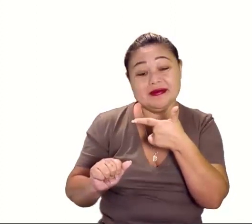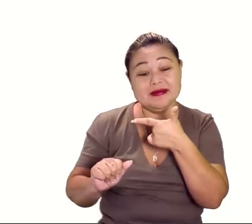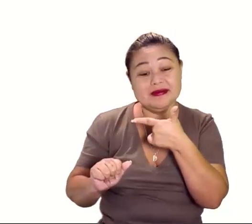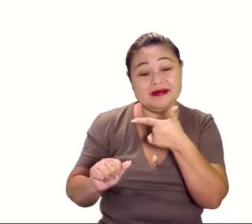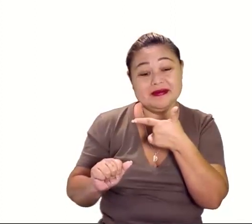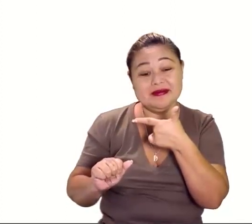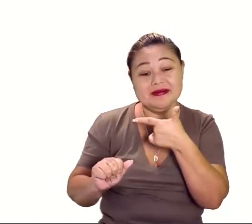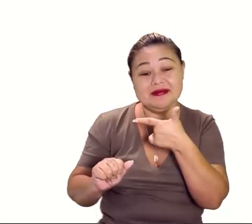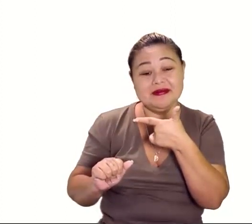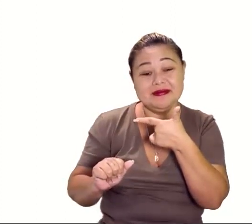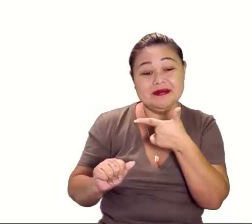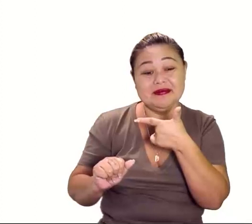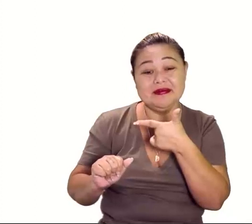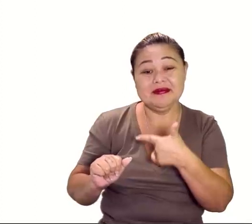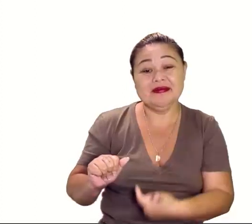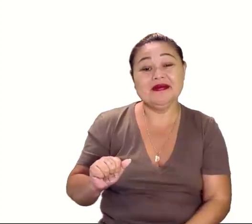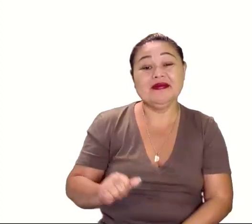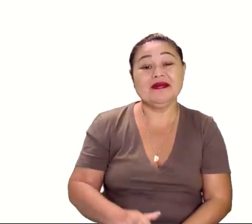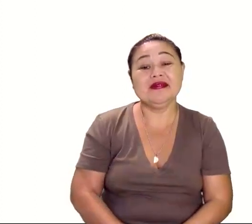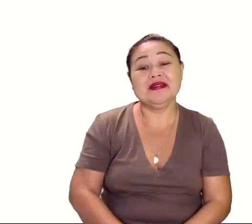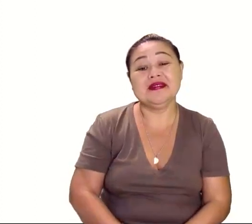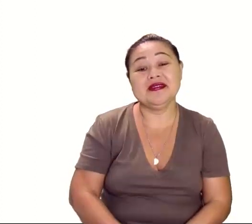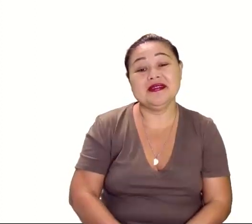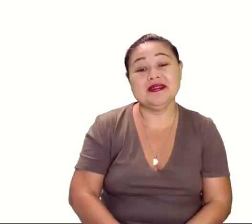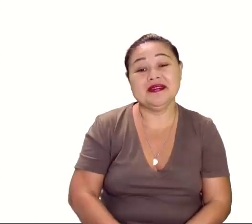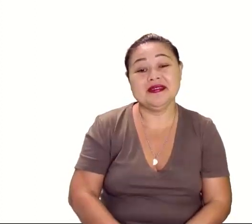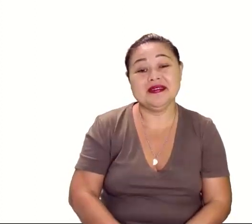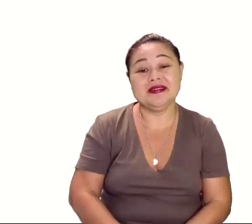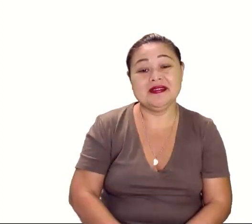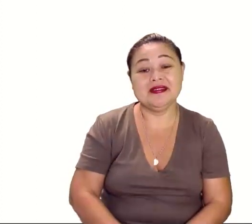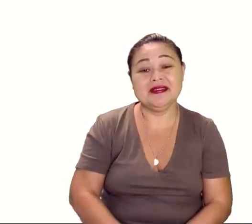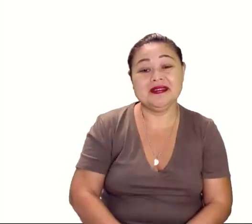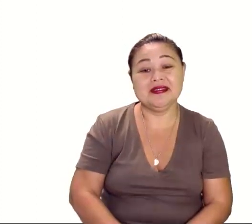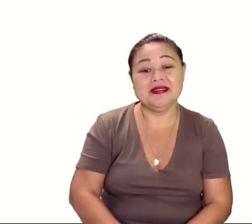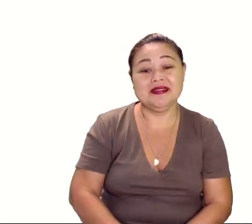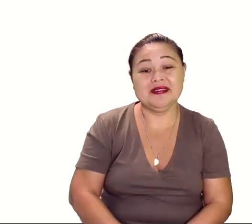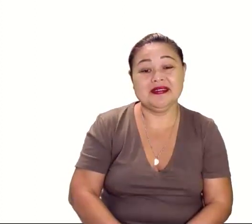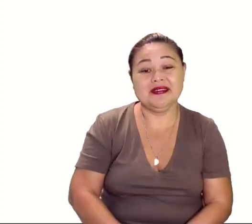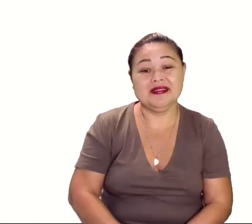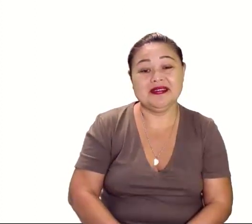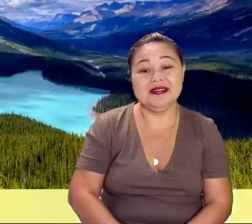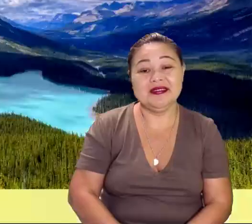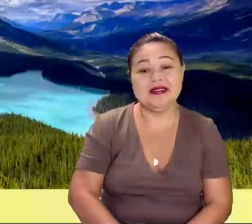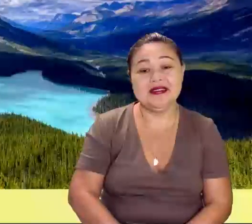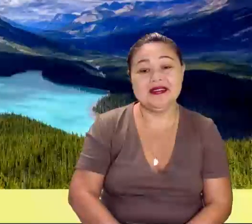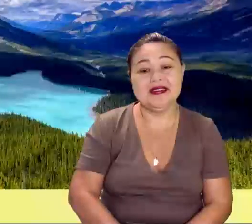Vamos lá. Não, sério, de novo? Ai, fecha aqui.